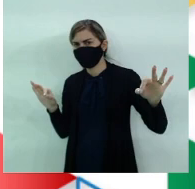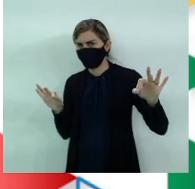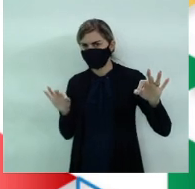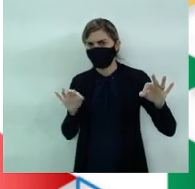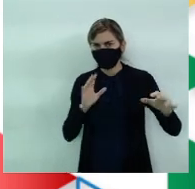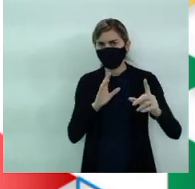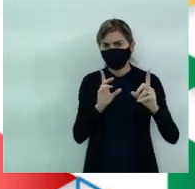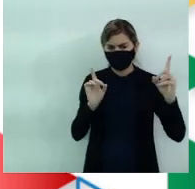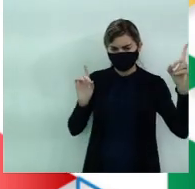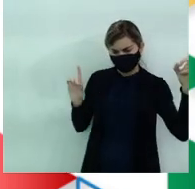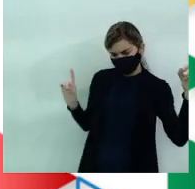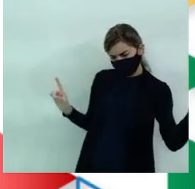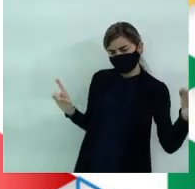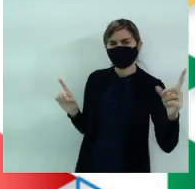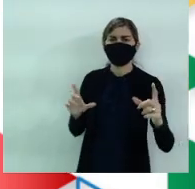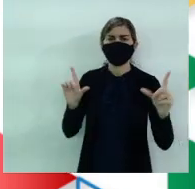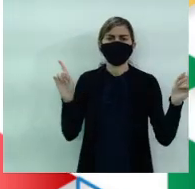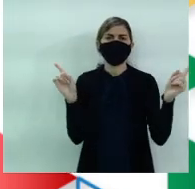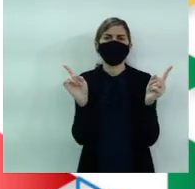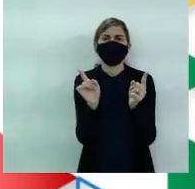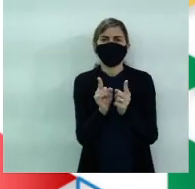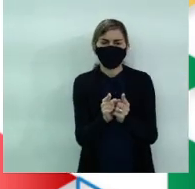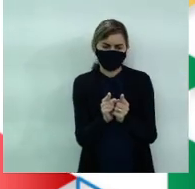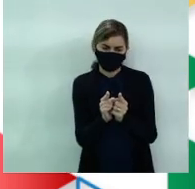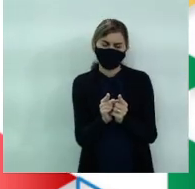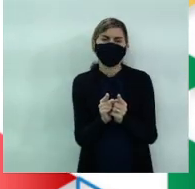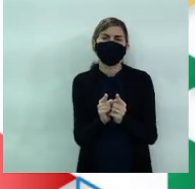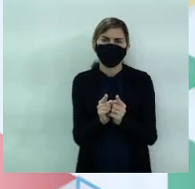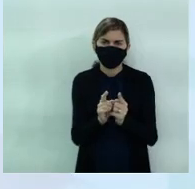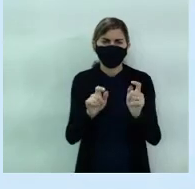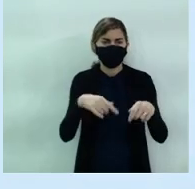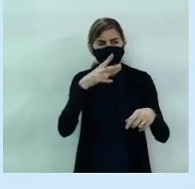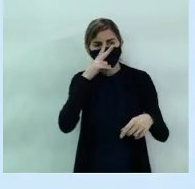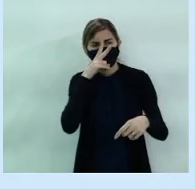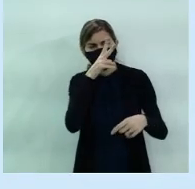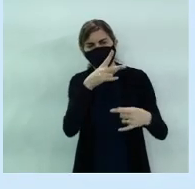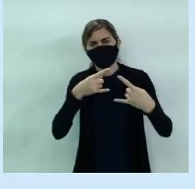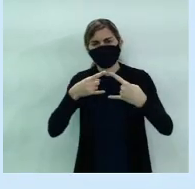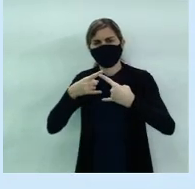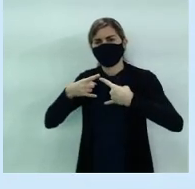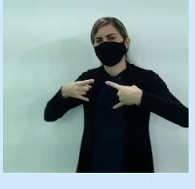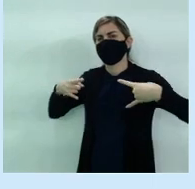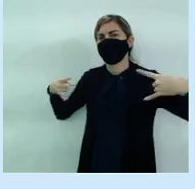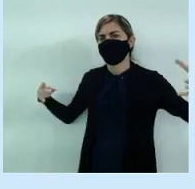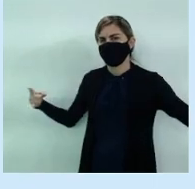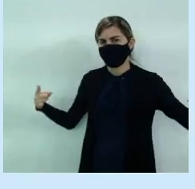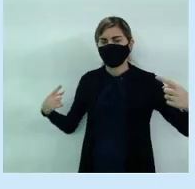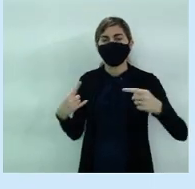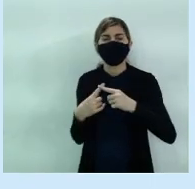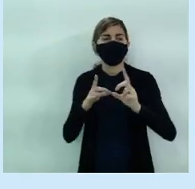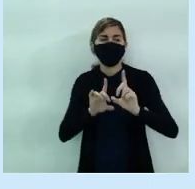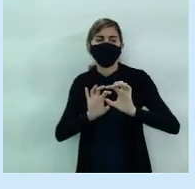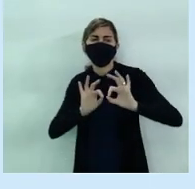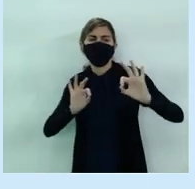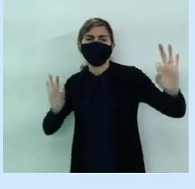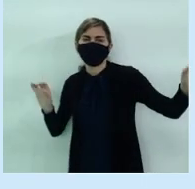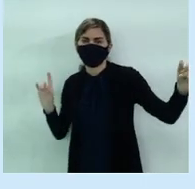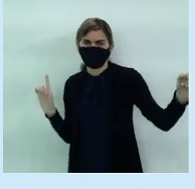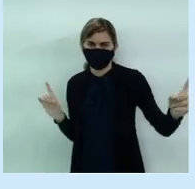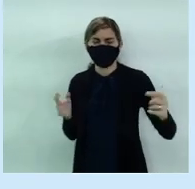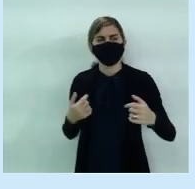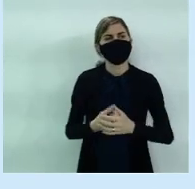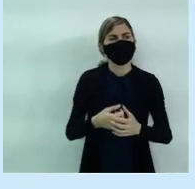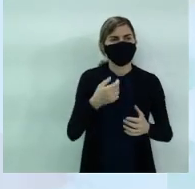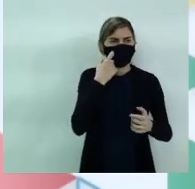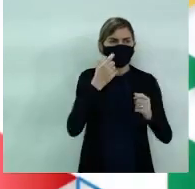os corpos, menor será a força de atração entre eles. Então, aí na telinha